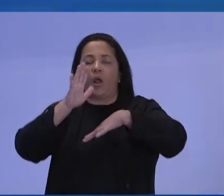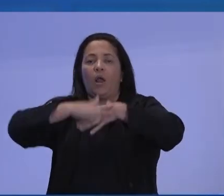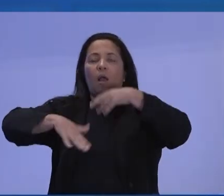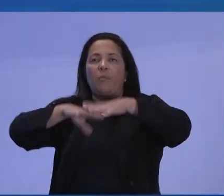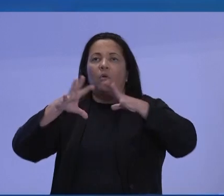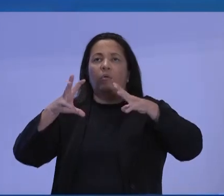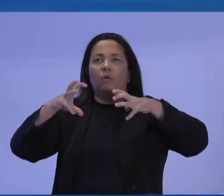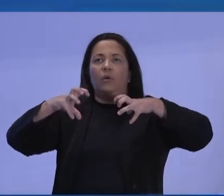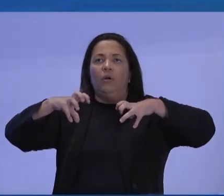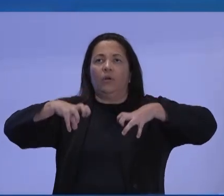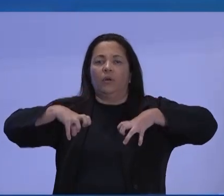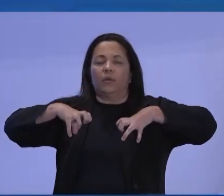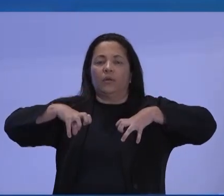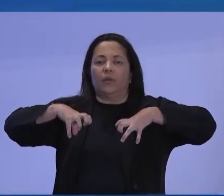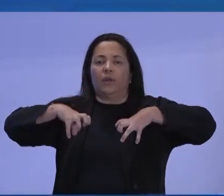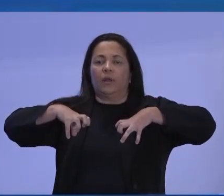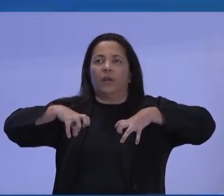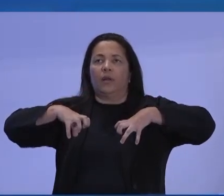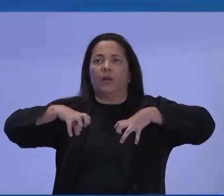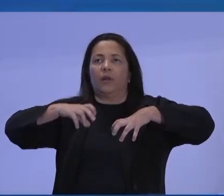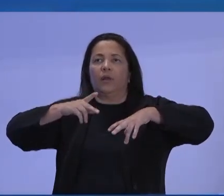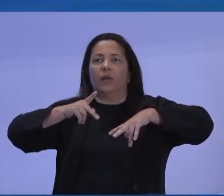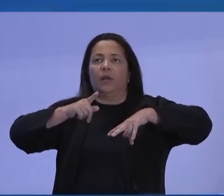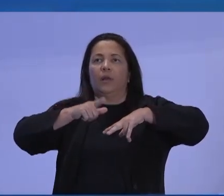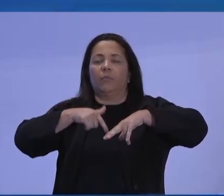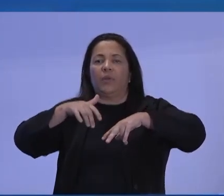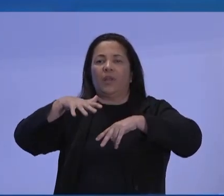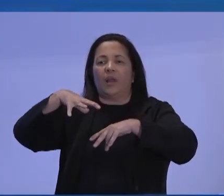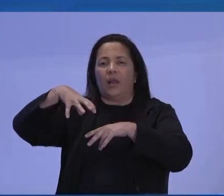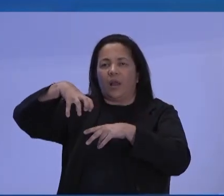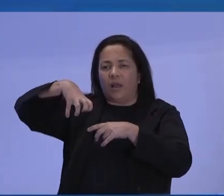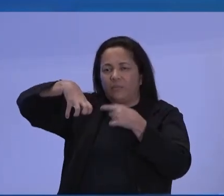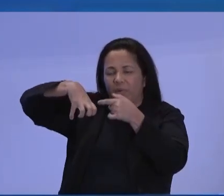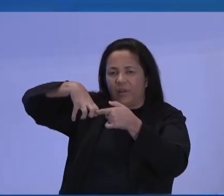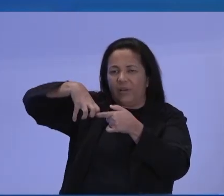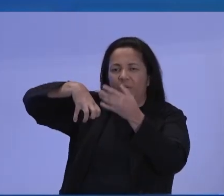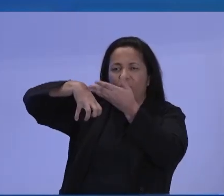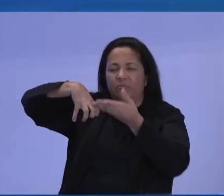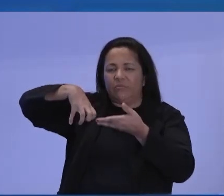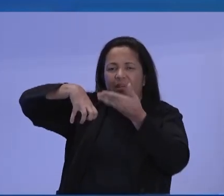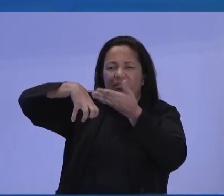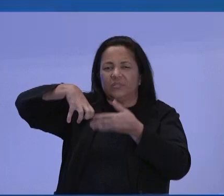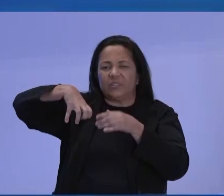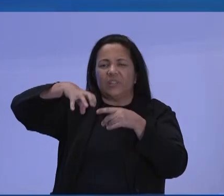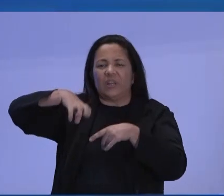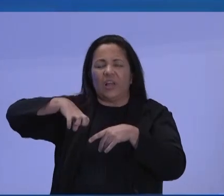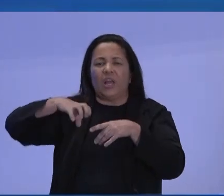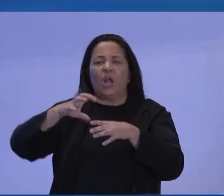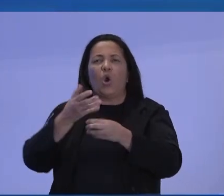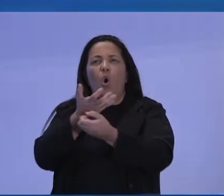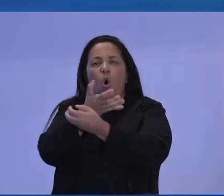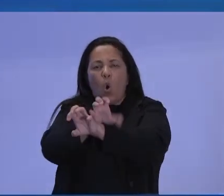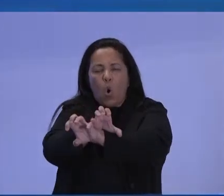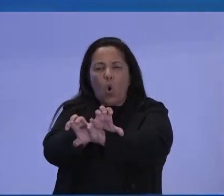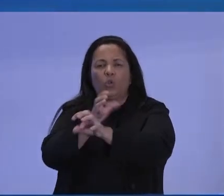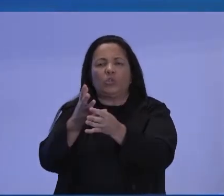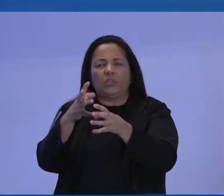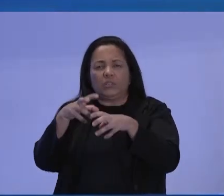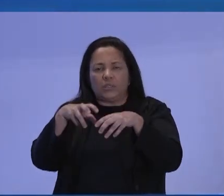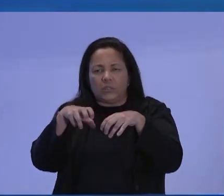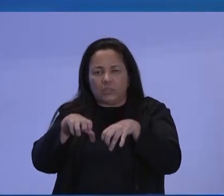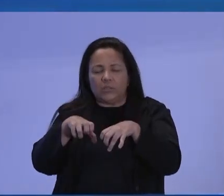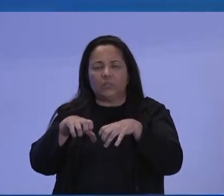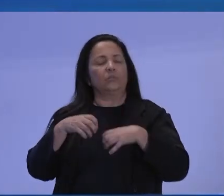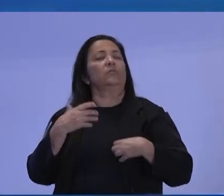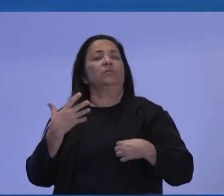outra paciente com uma mão, além de em garra, a gente vê que a mão já está toda machucada, com reabsorção óssea.